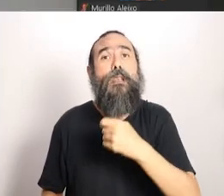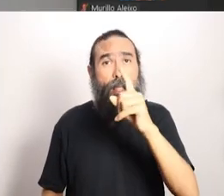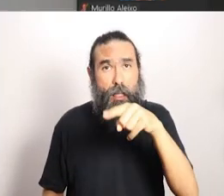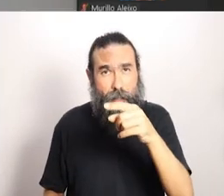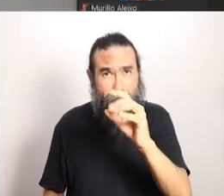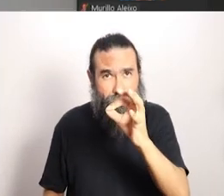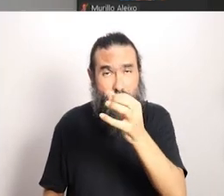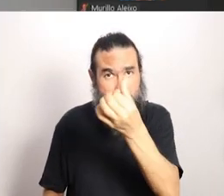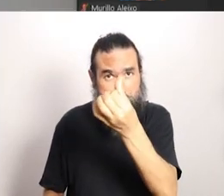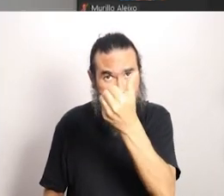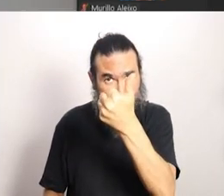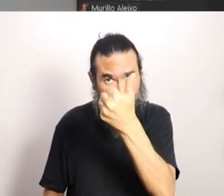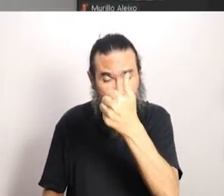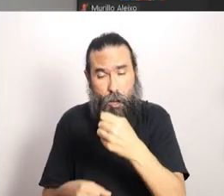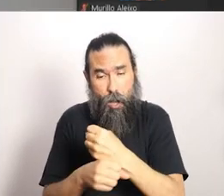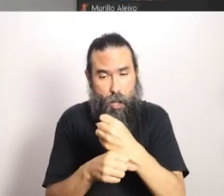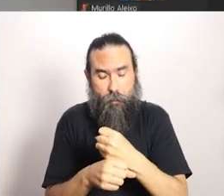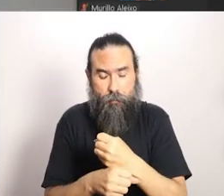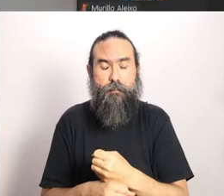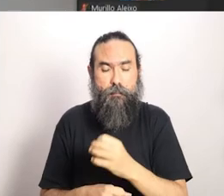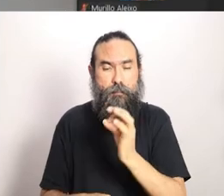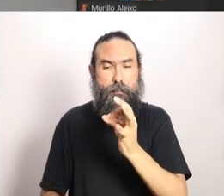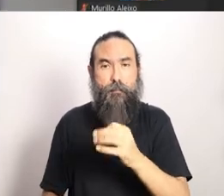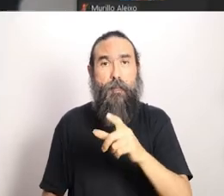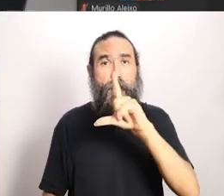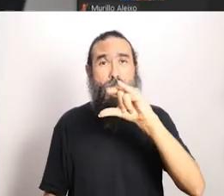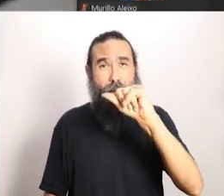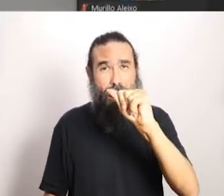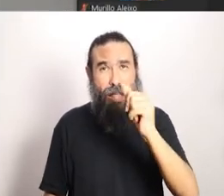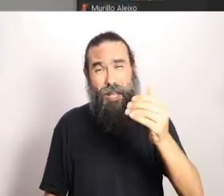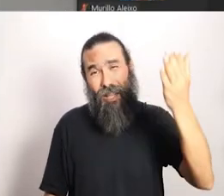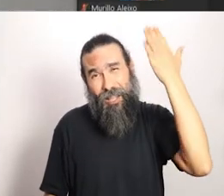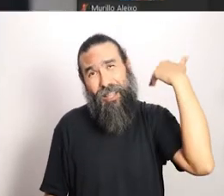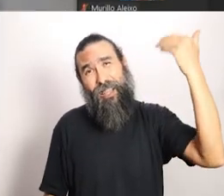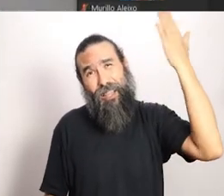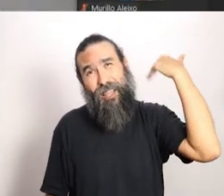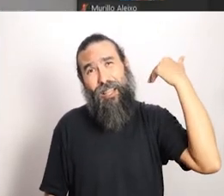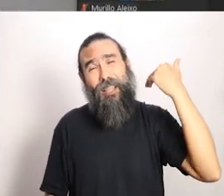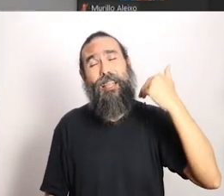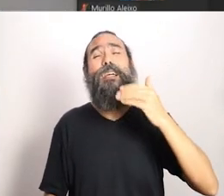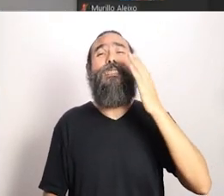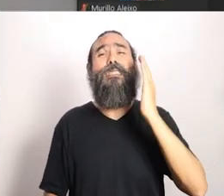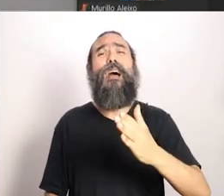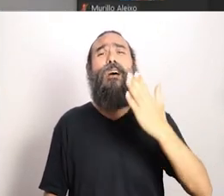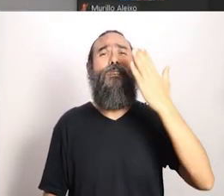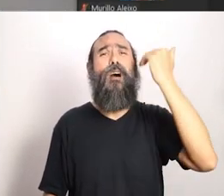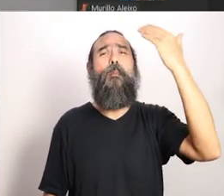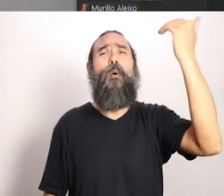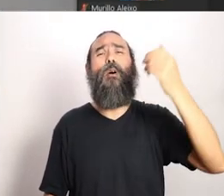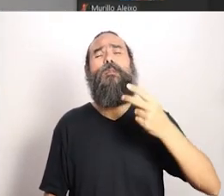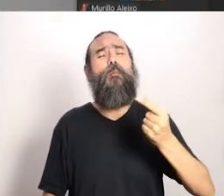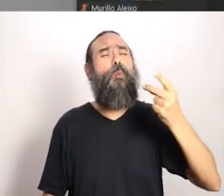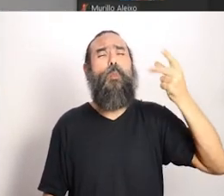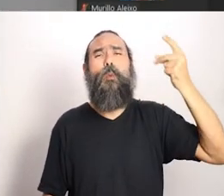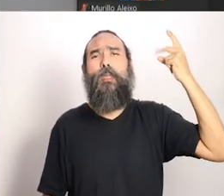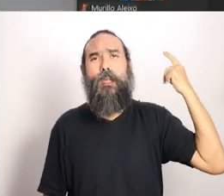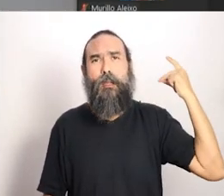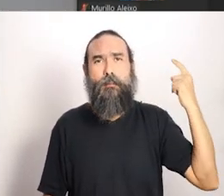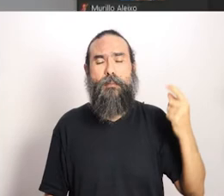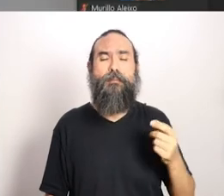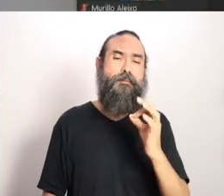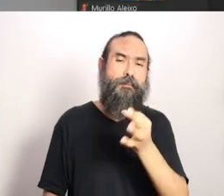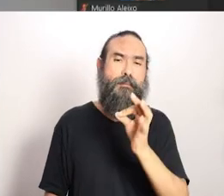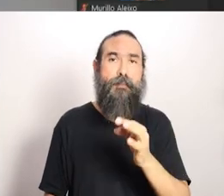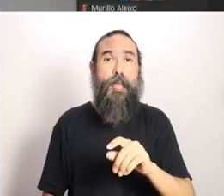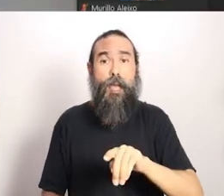61 anos. Com certeza conheceu Lia de ouvir falar lá um tempo atrás. Lia já era Lia, como ele falou. Mas ele